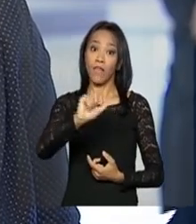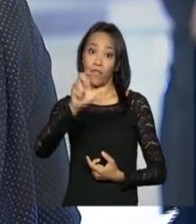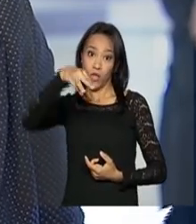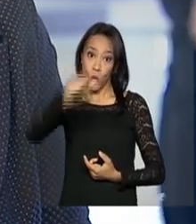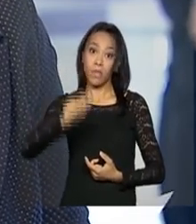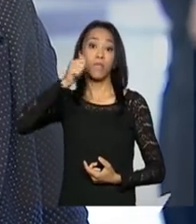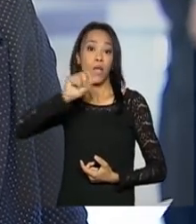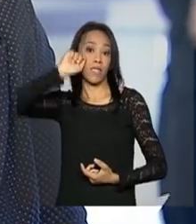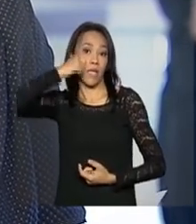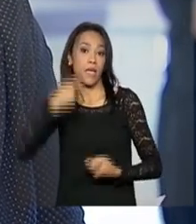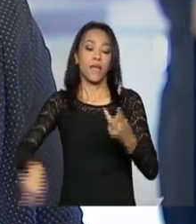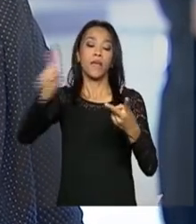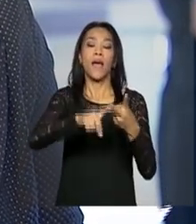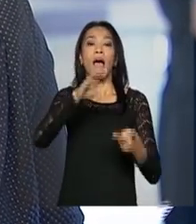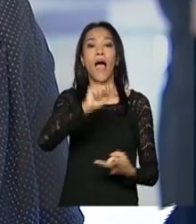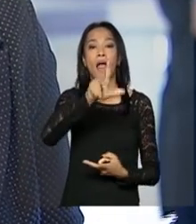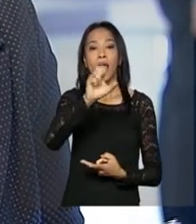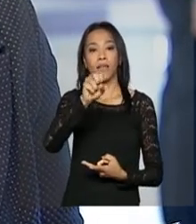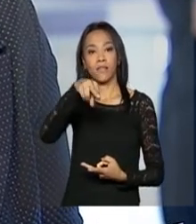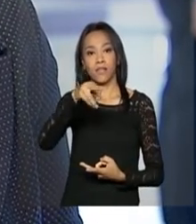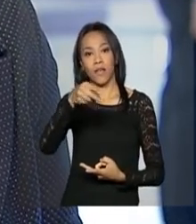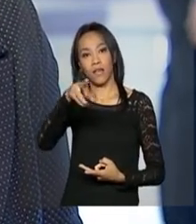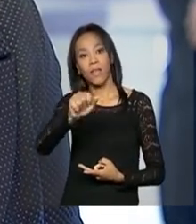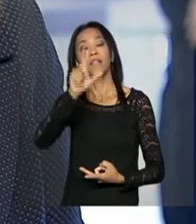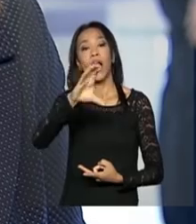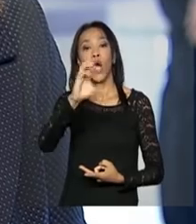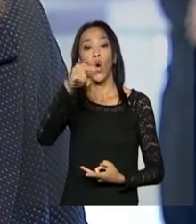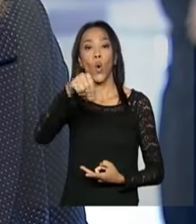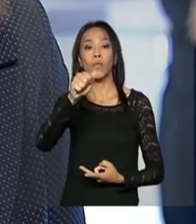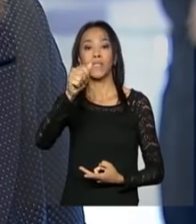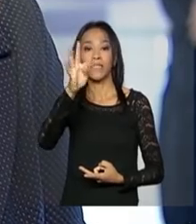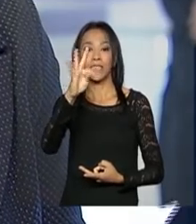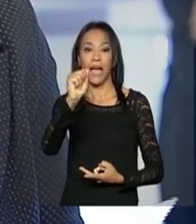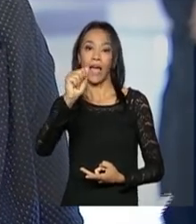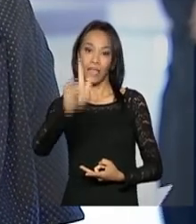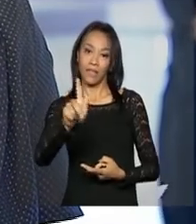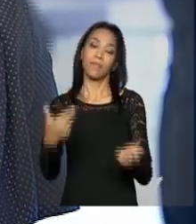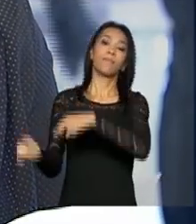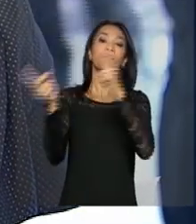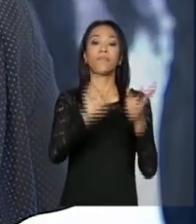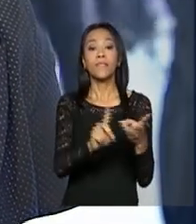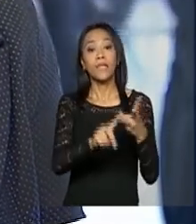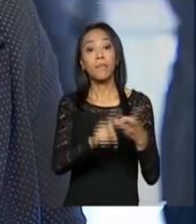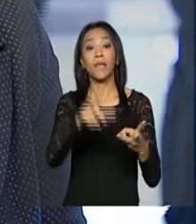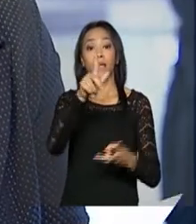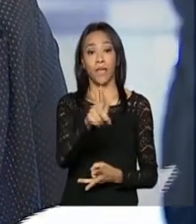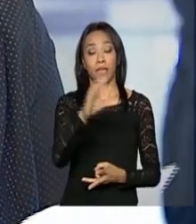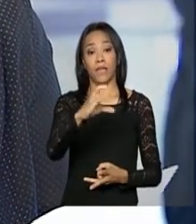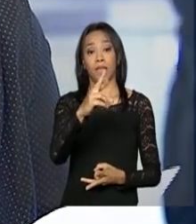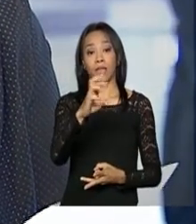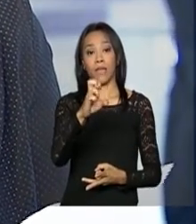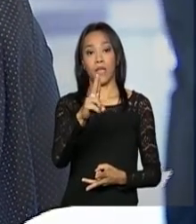de Mulheres Negras, Alessandra Lumas, da CONTAG, a Confederação Nacional dos Trabalhadores na Agricultura, e também Creuza